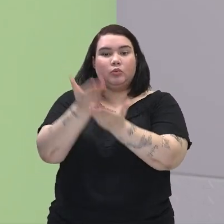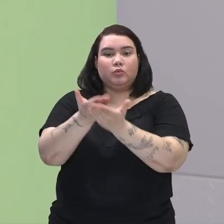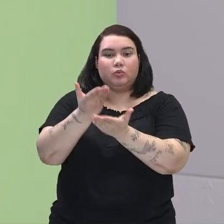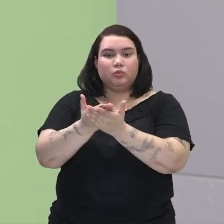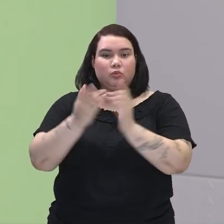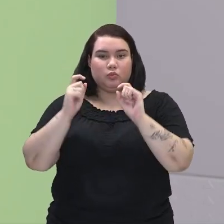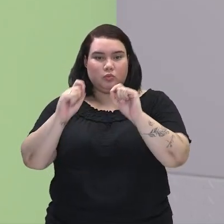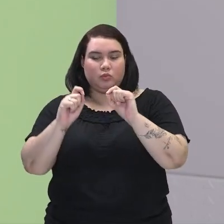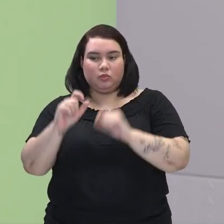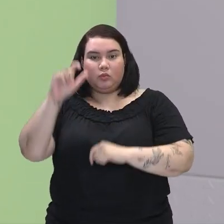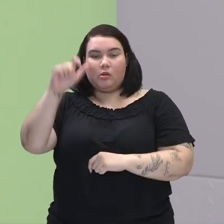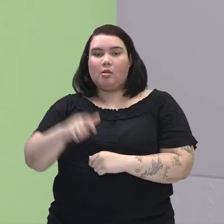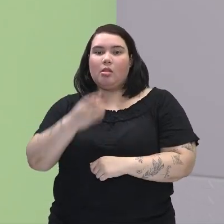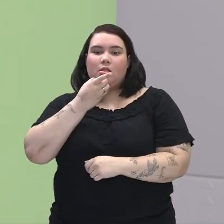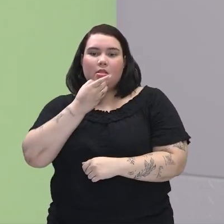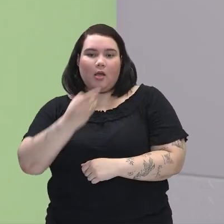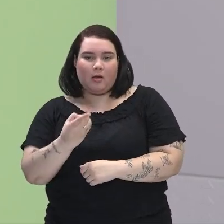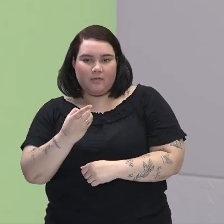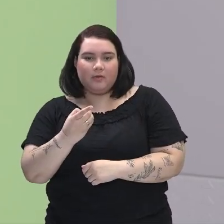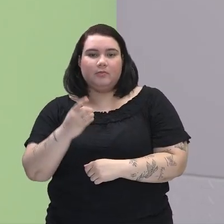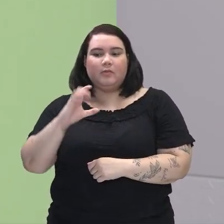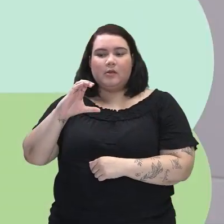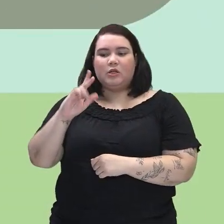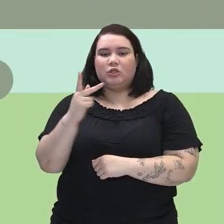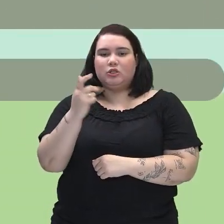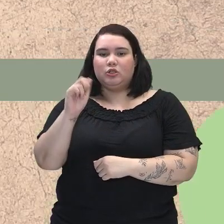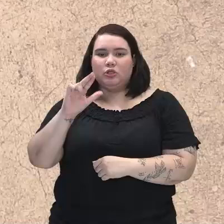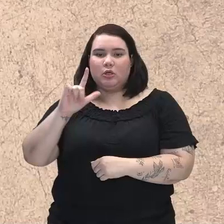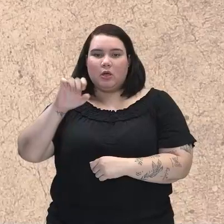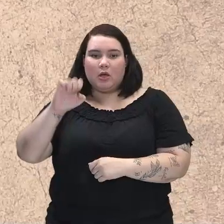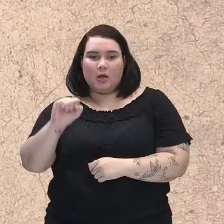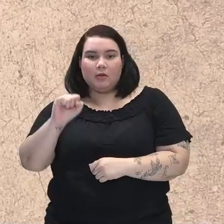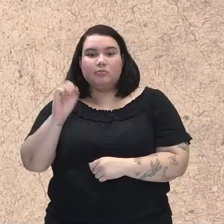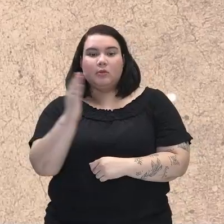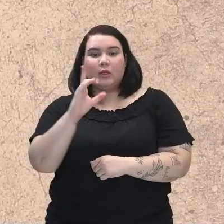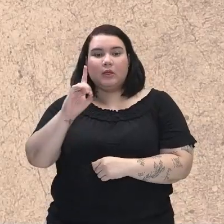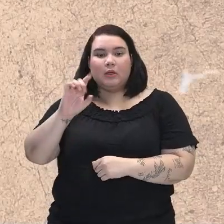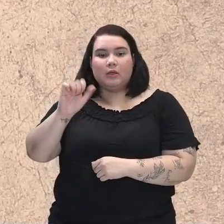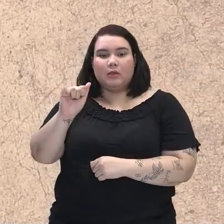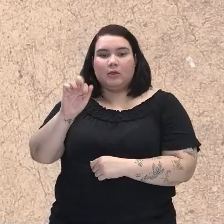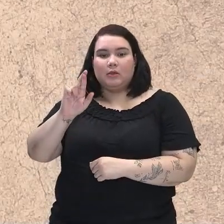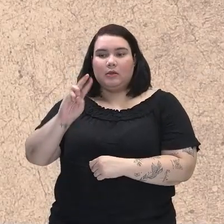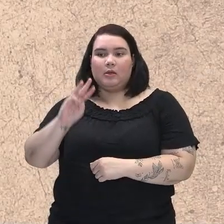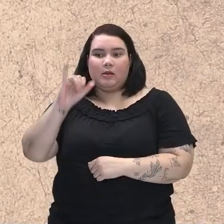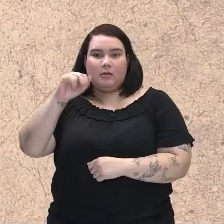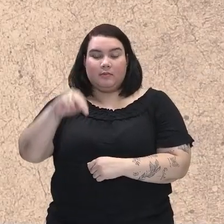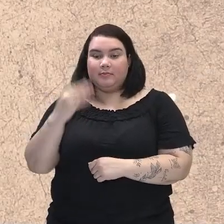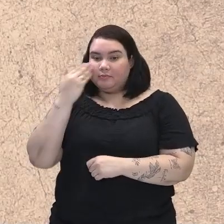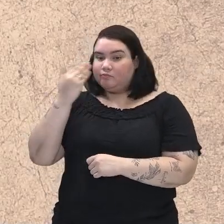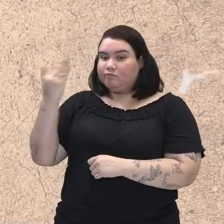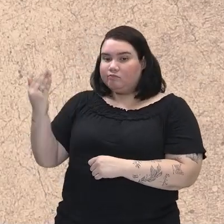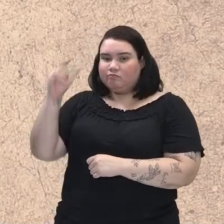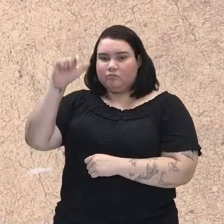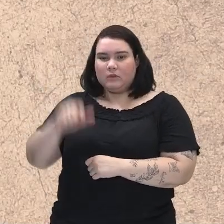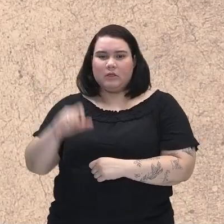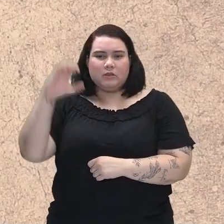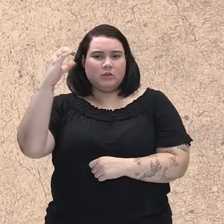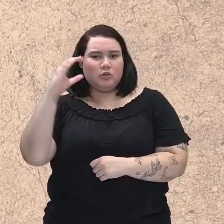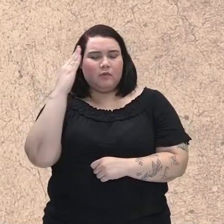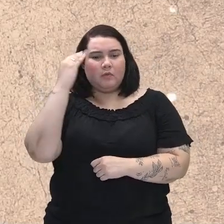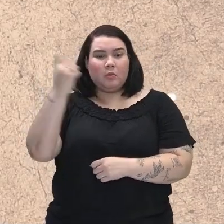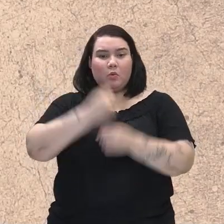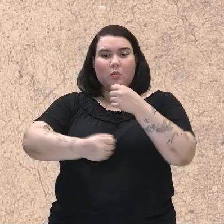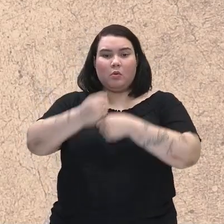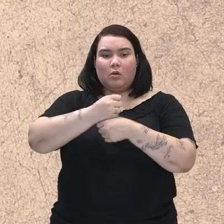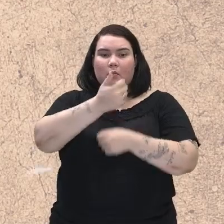de Charles Darwin. E quem foi Charles Darwin? Charles Darwin foi um grande cientista que em